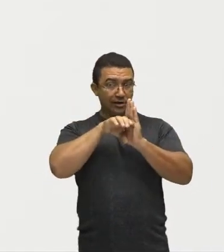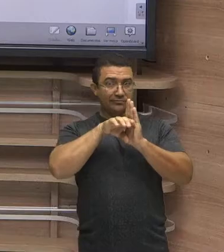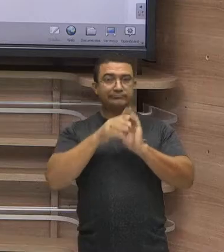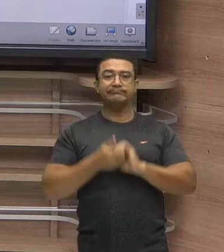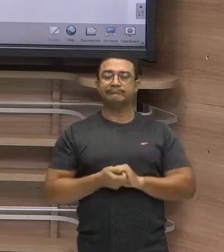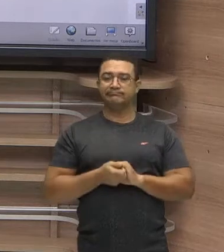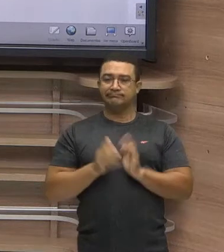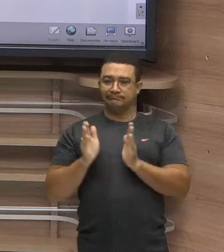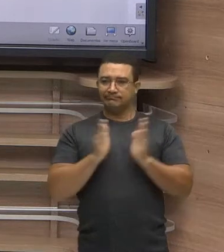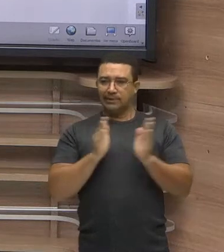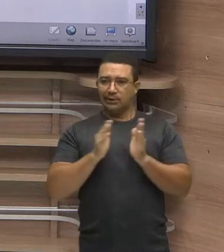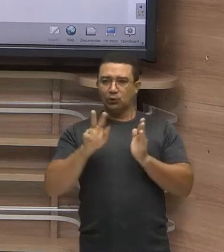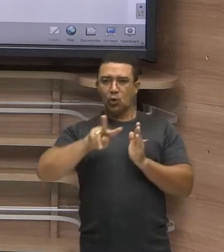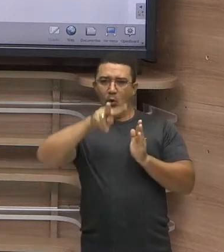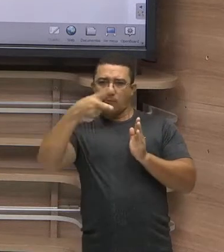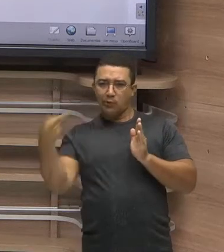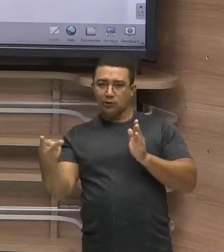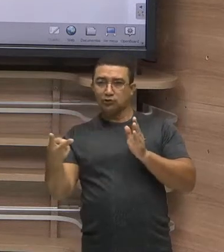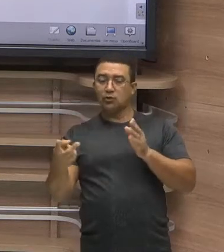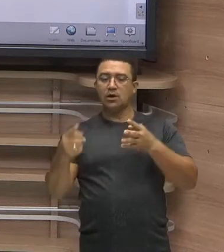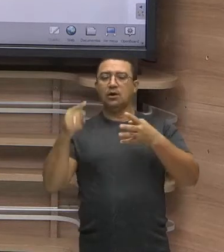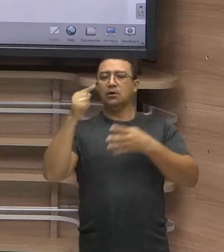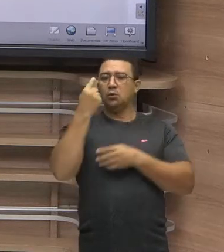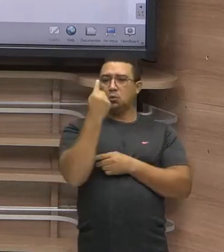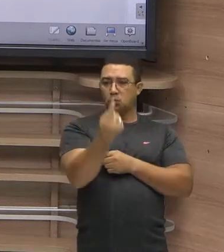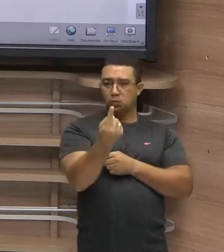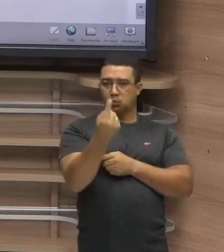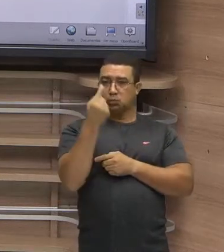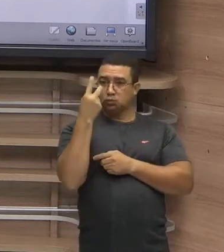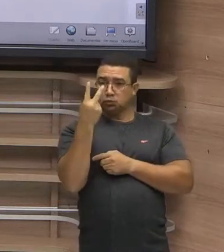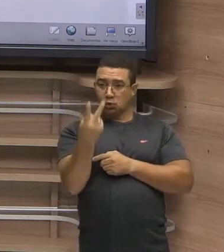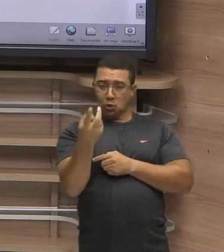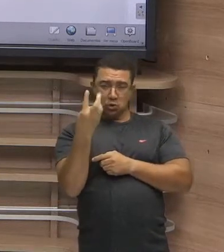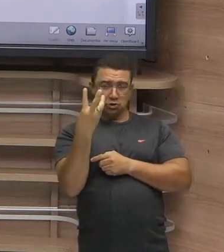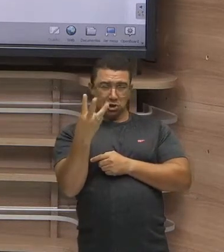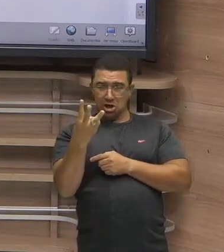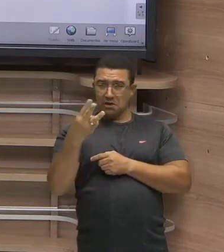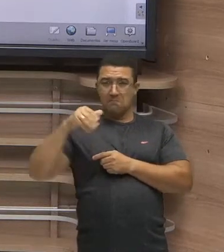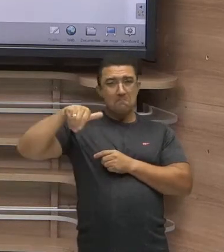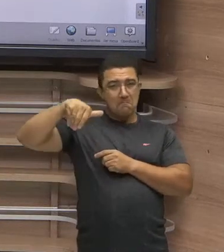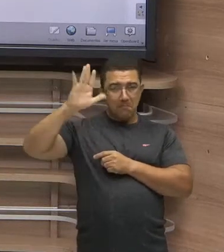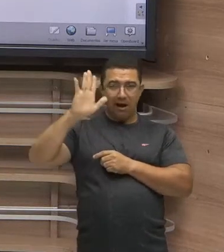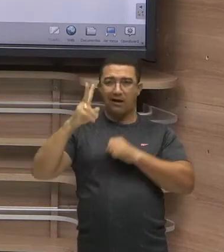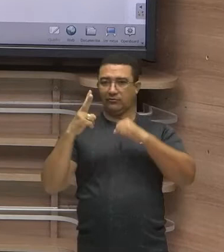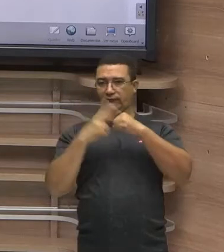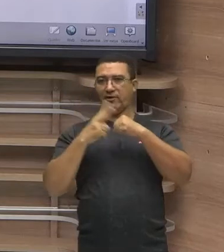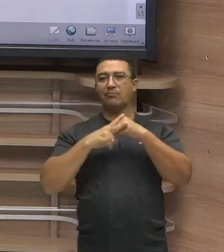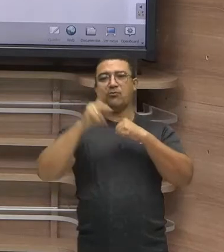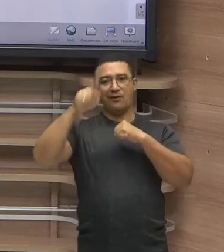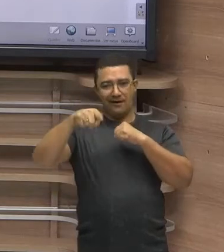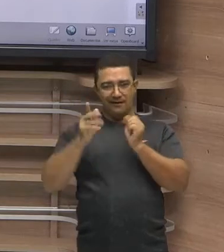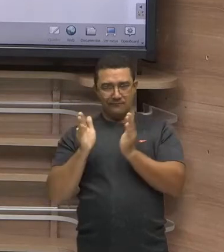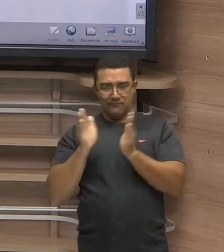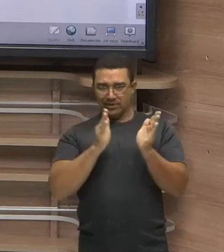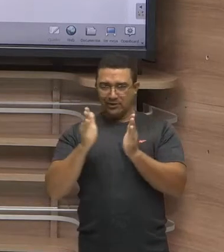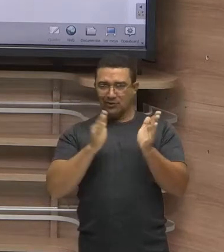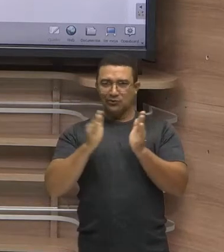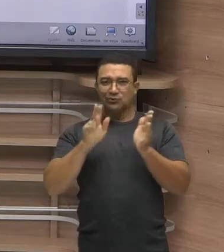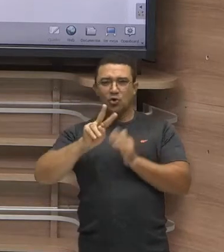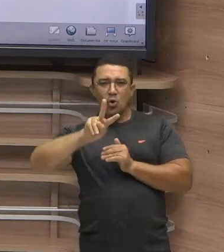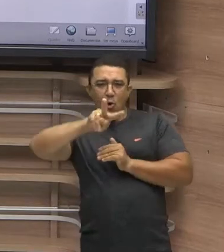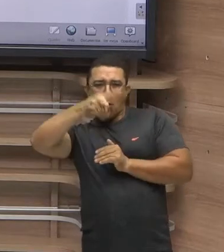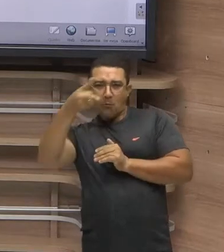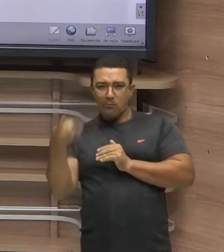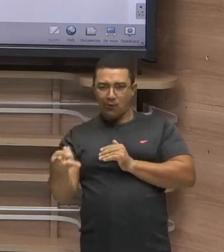Período composto, ele é composto por 2 ou mais verbos. Período composto por 2 ou mais verbos.